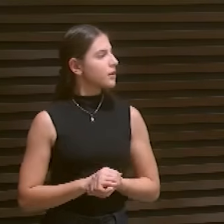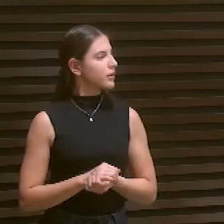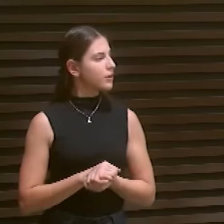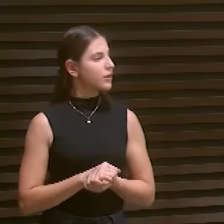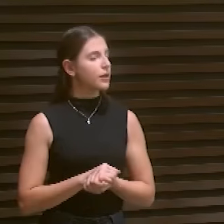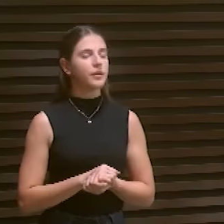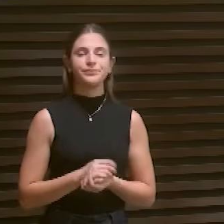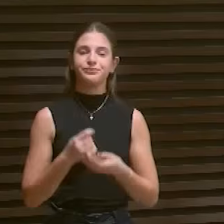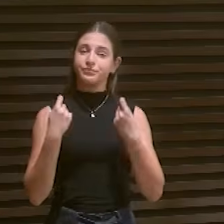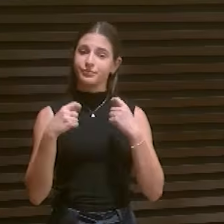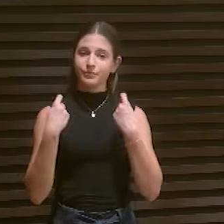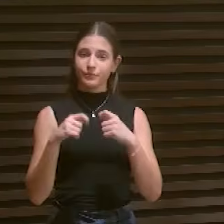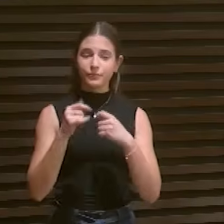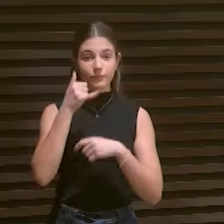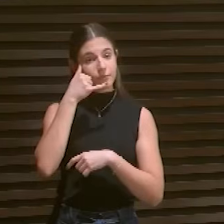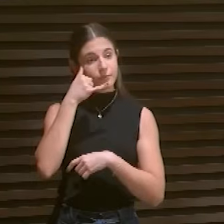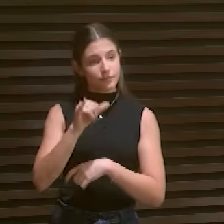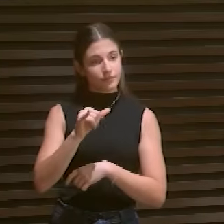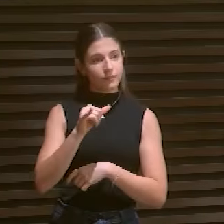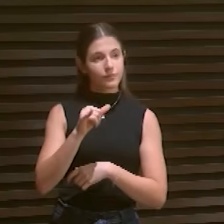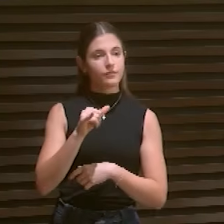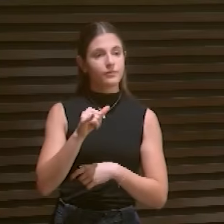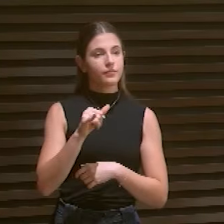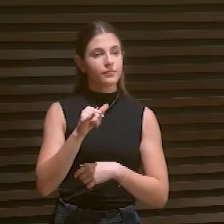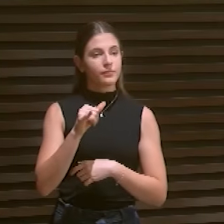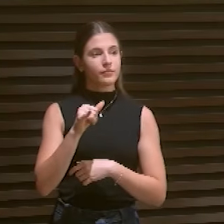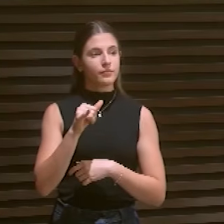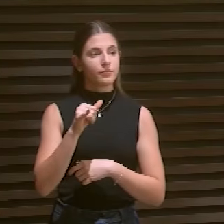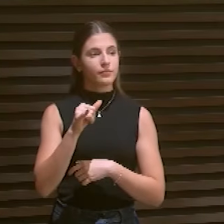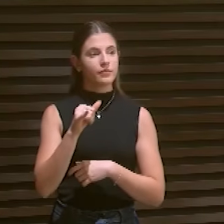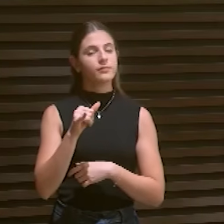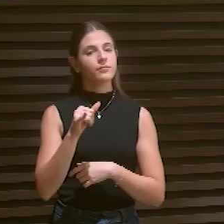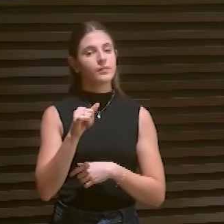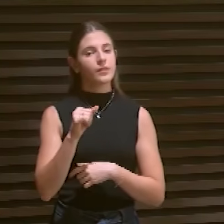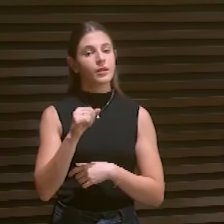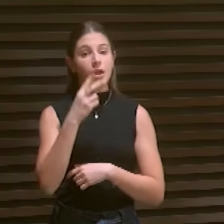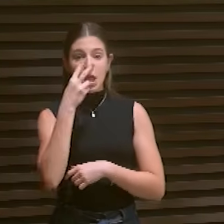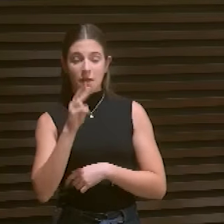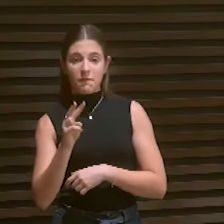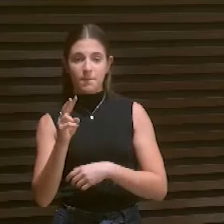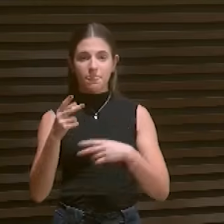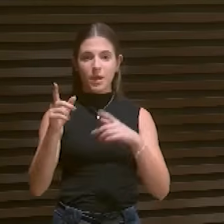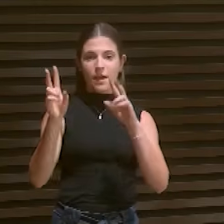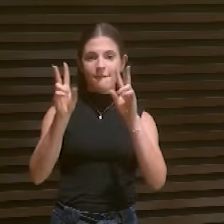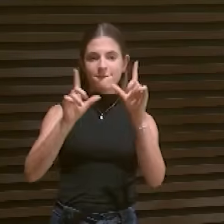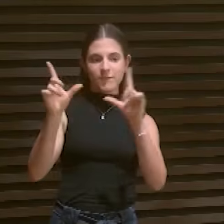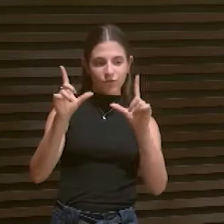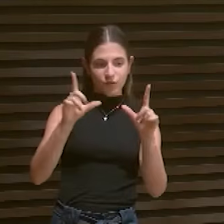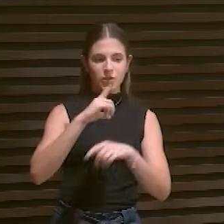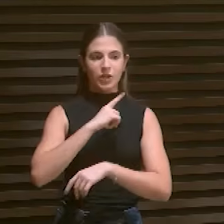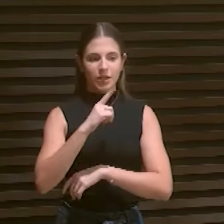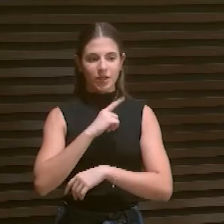Devemos evitar, elenquei algumas coisas aqui, né? Evitar assistir vídeos contendo violência,